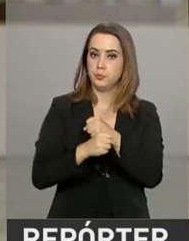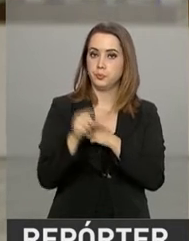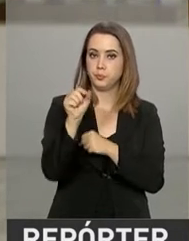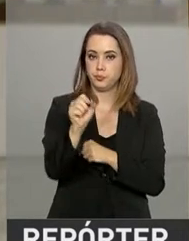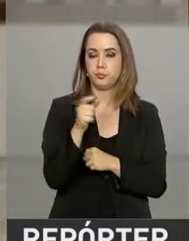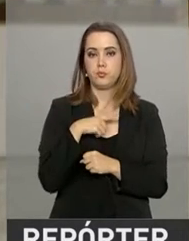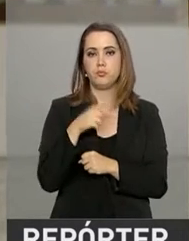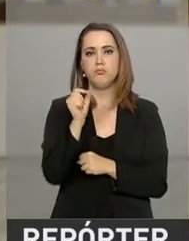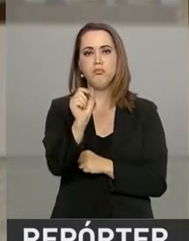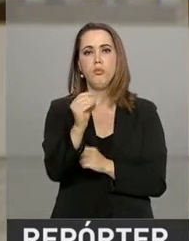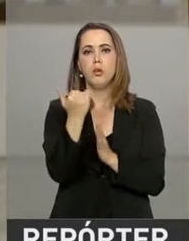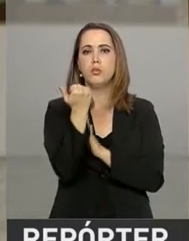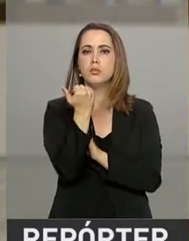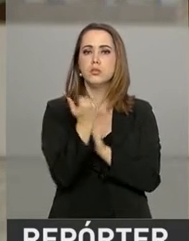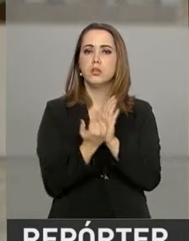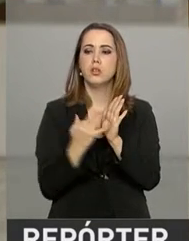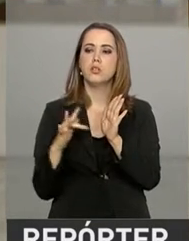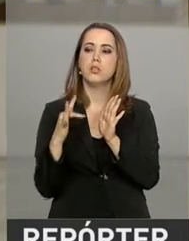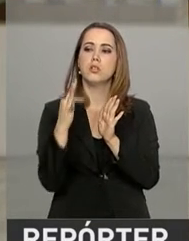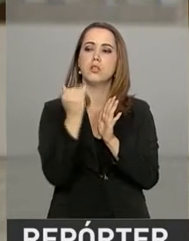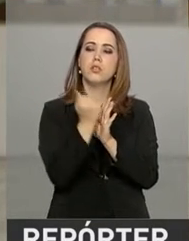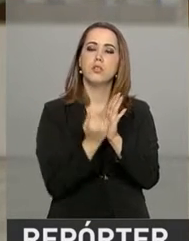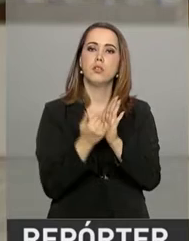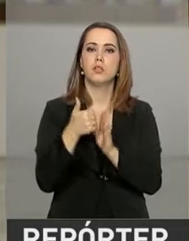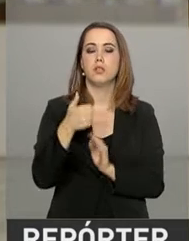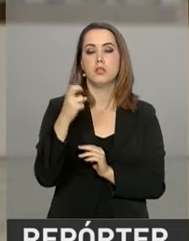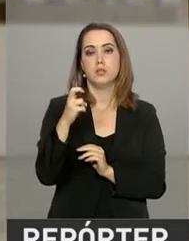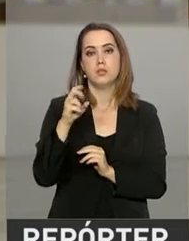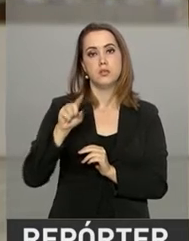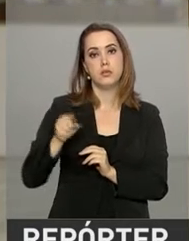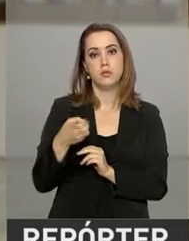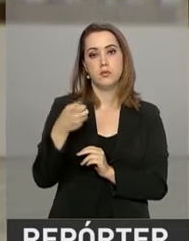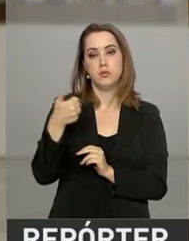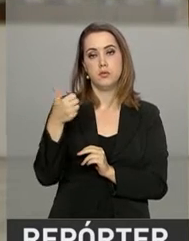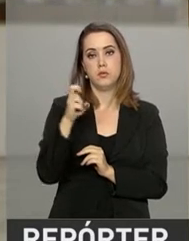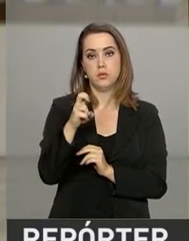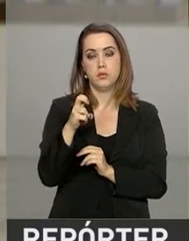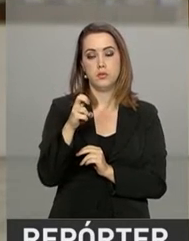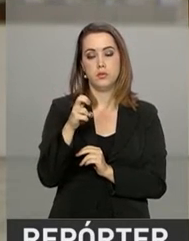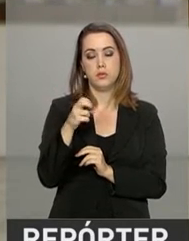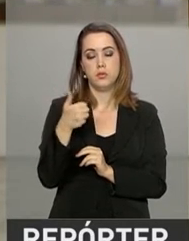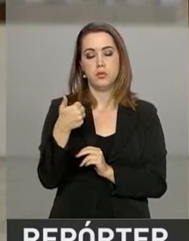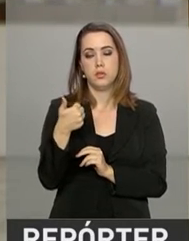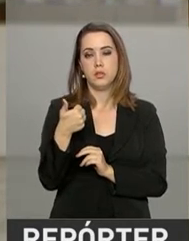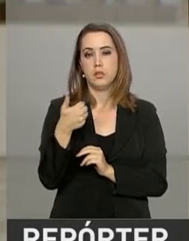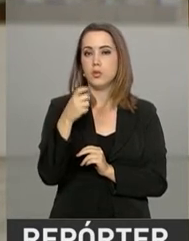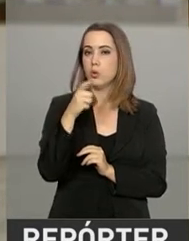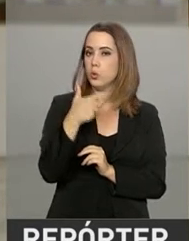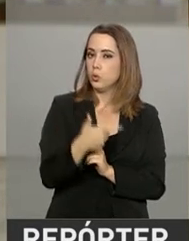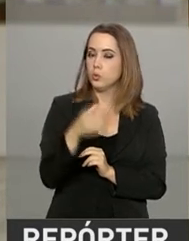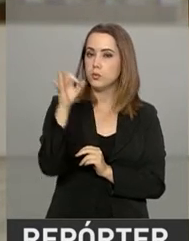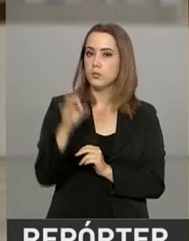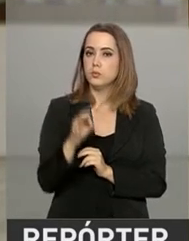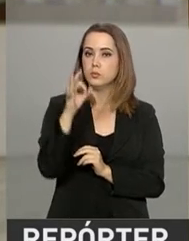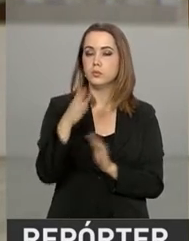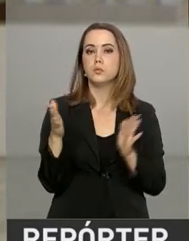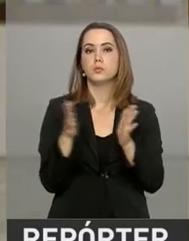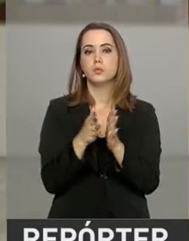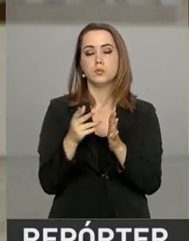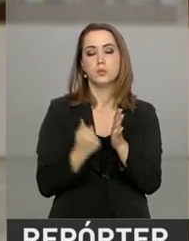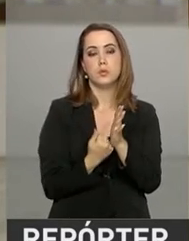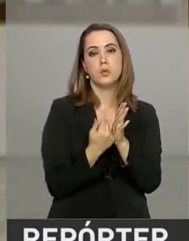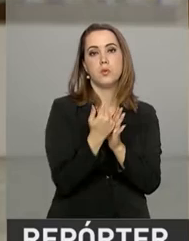Boletim Focus, ele caiu para 5,12% no ano que vem. E a previsão de crescimento da economia aumentou